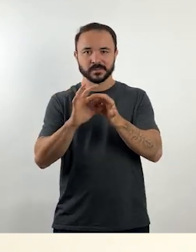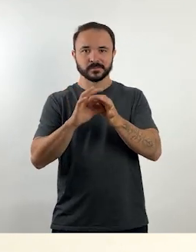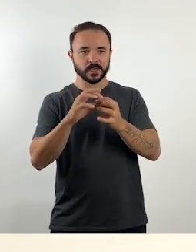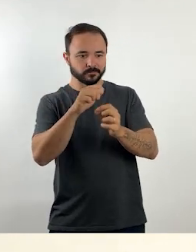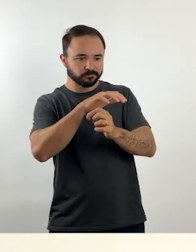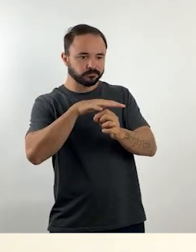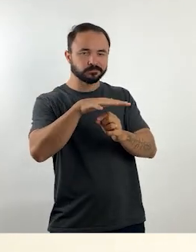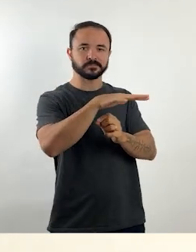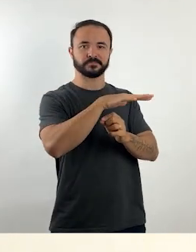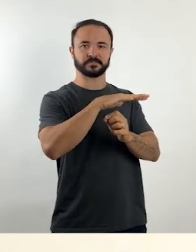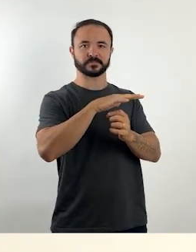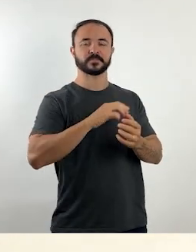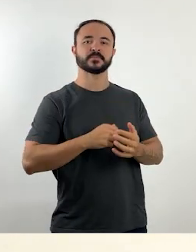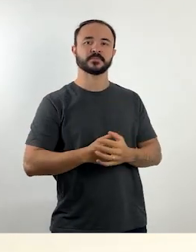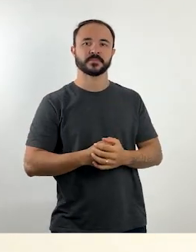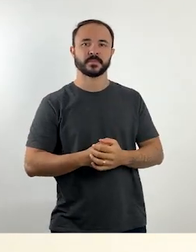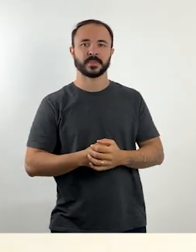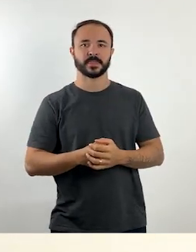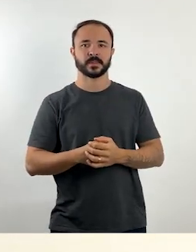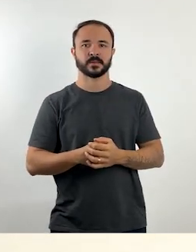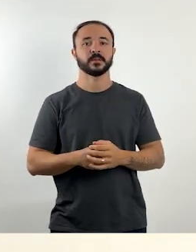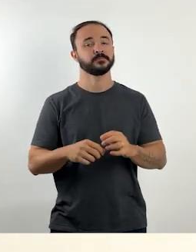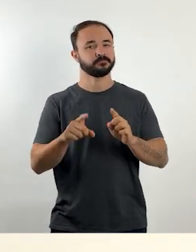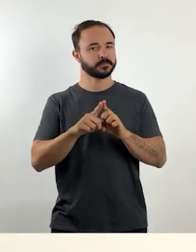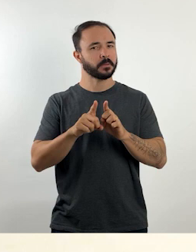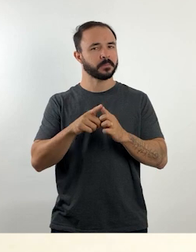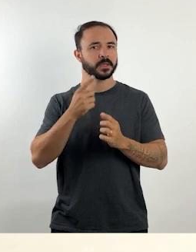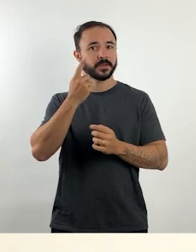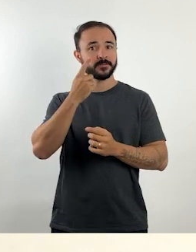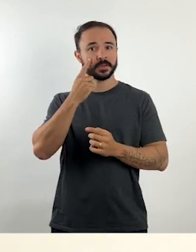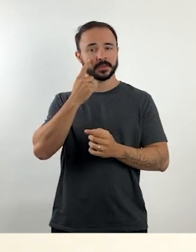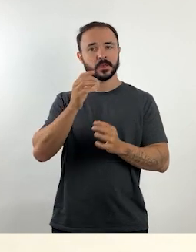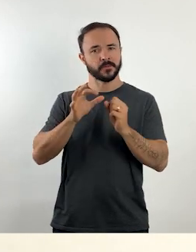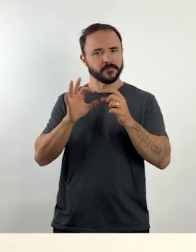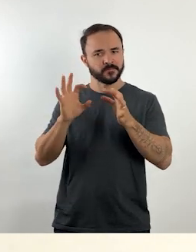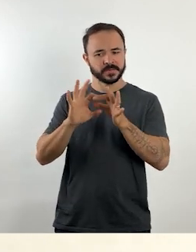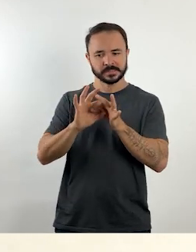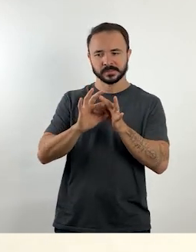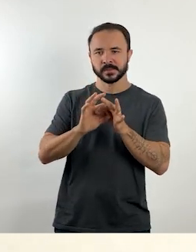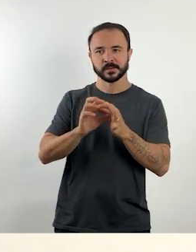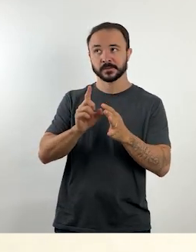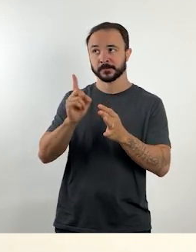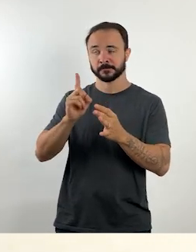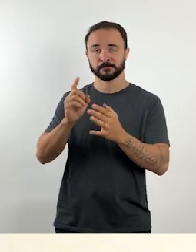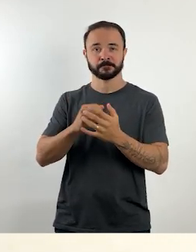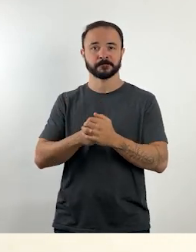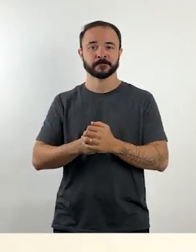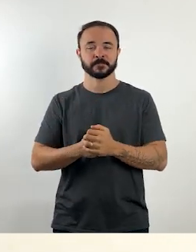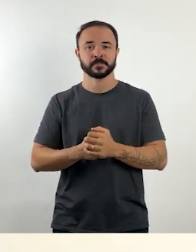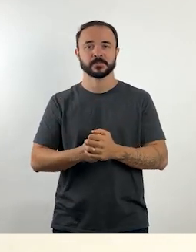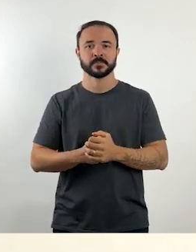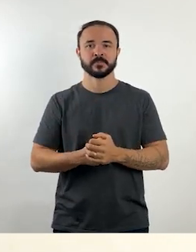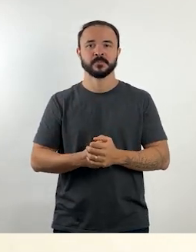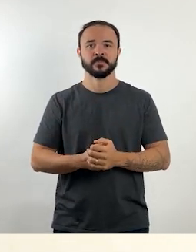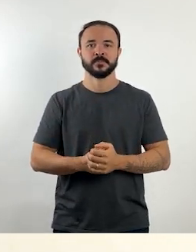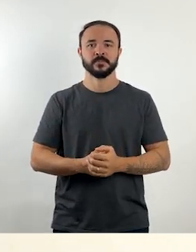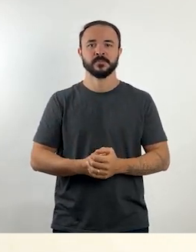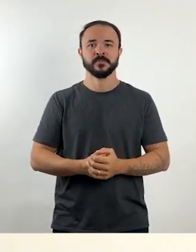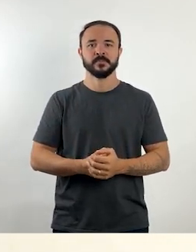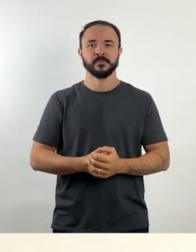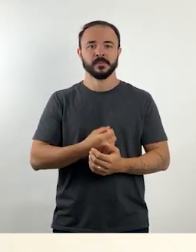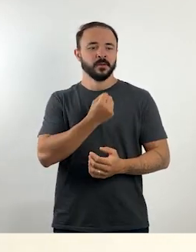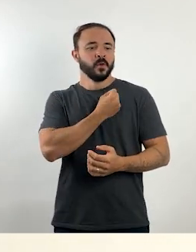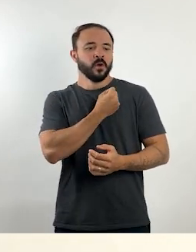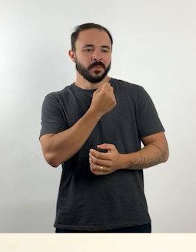sistema. Vou colocar também na ponta, aqui, junto à barra de 7